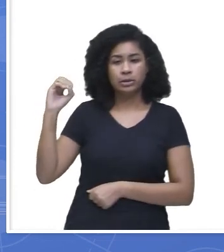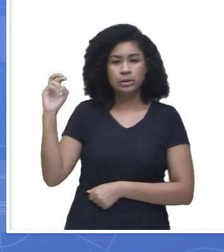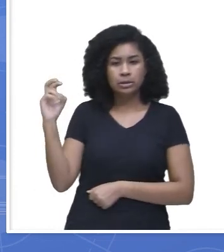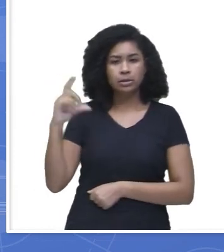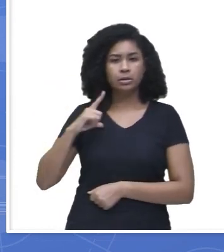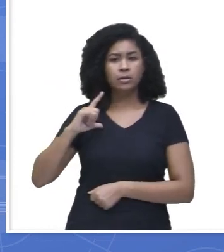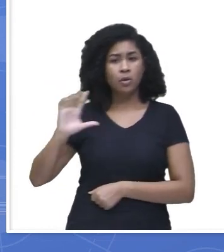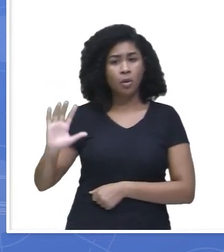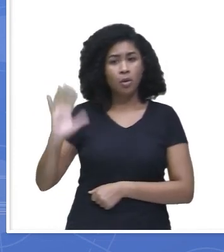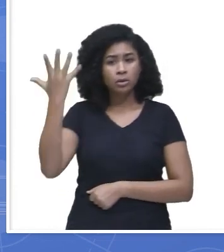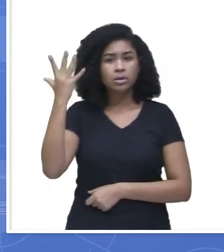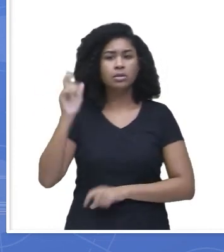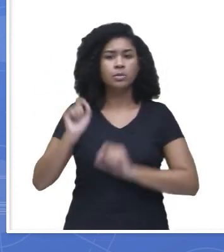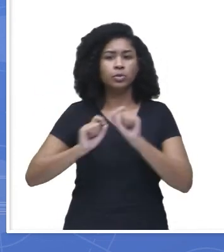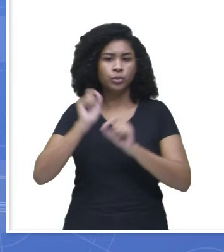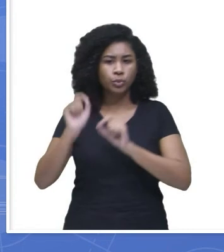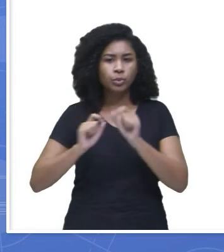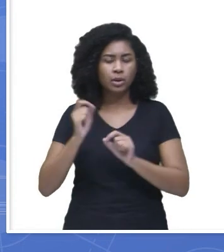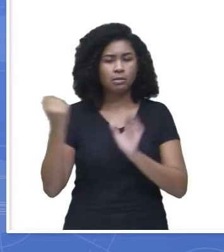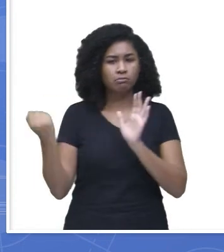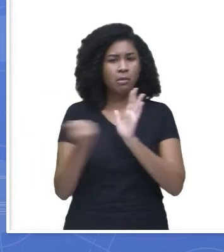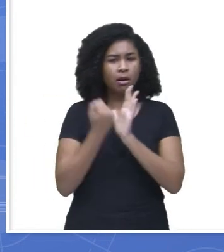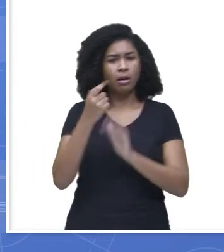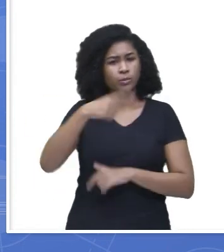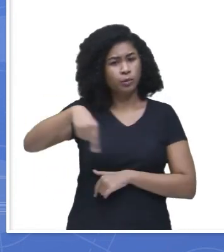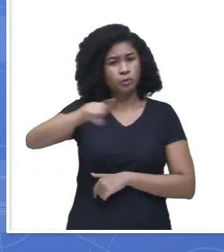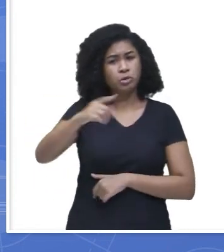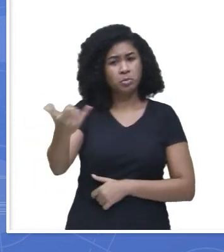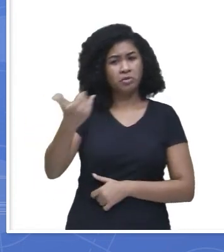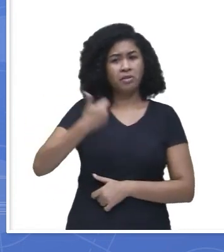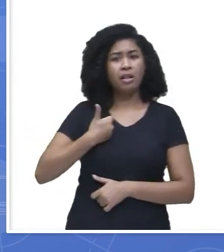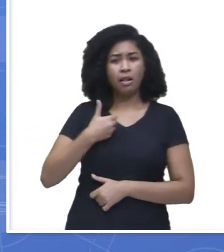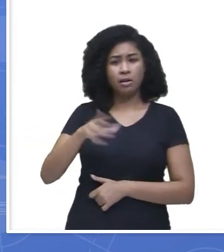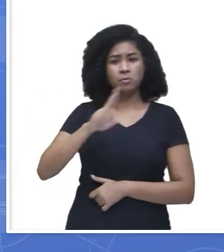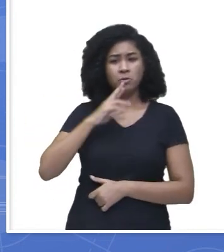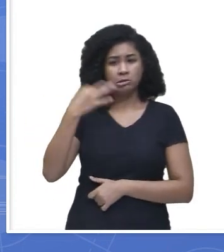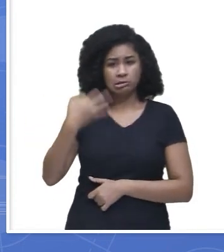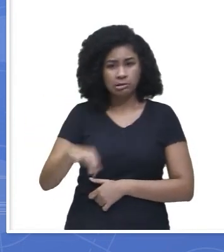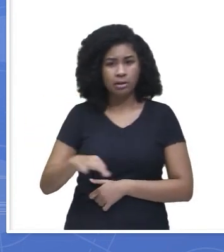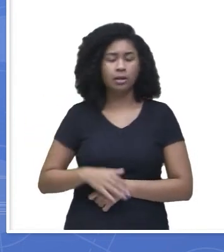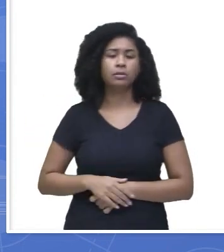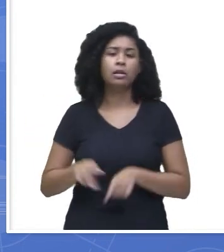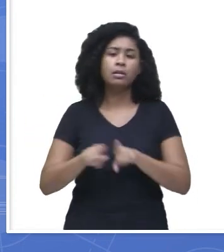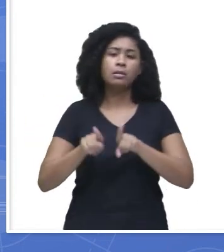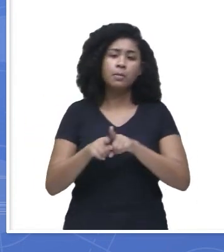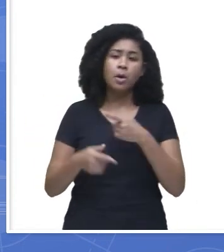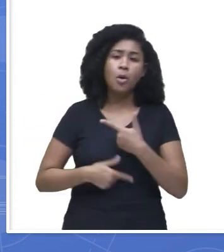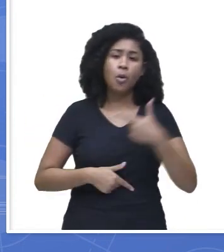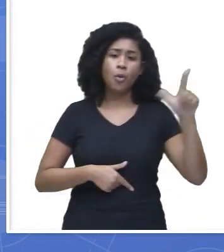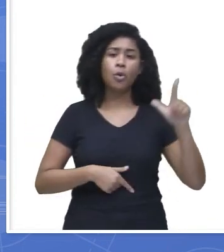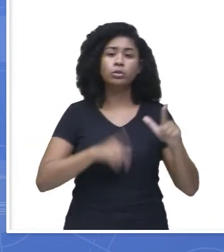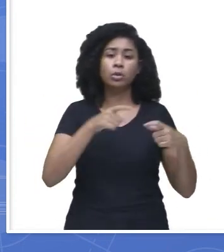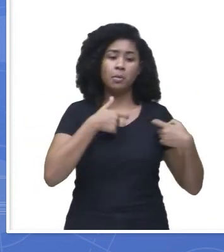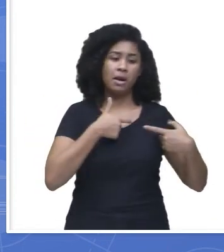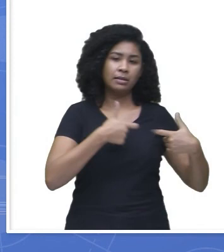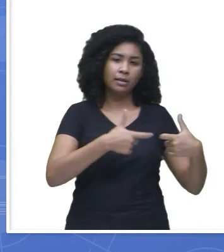aí. Temos esse acontecimento que vocês vão me marcar a alternativa correta e nós temos também a guerra